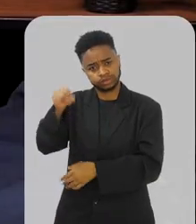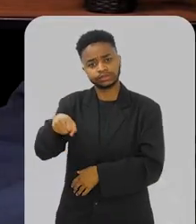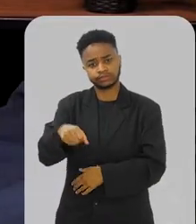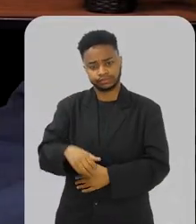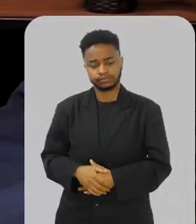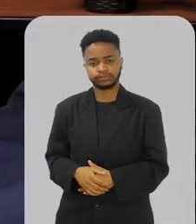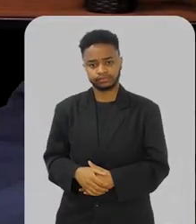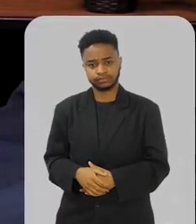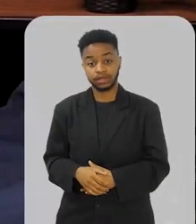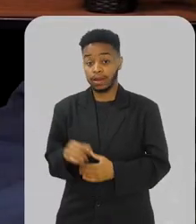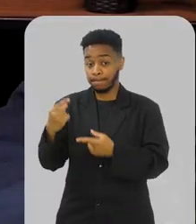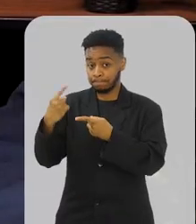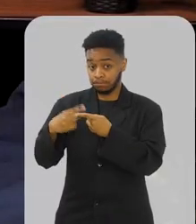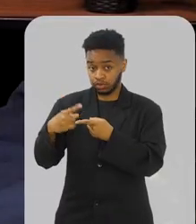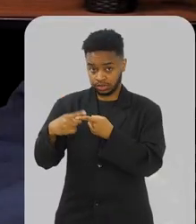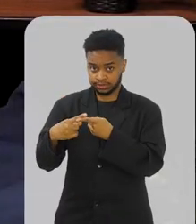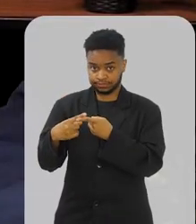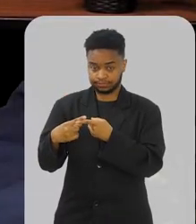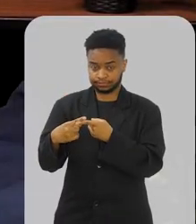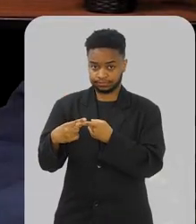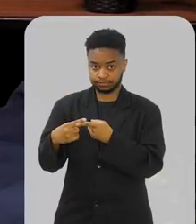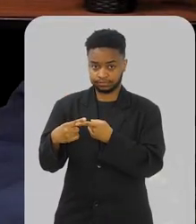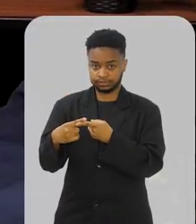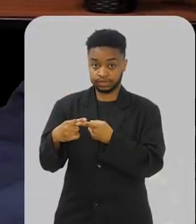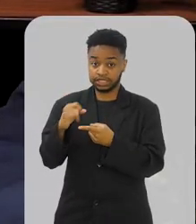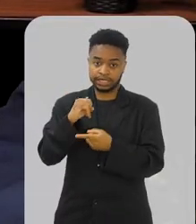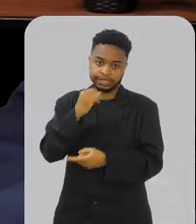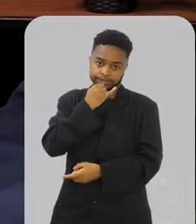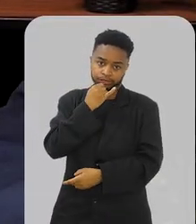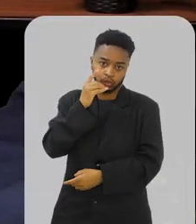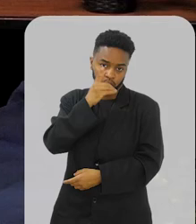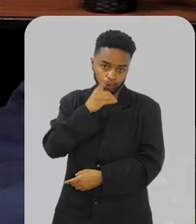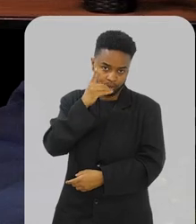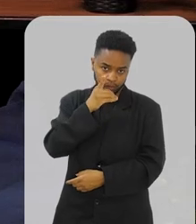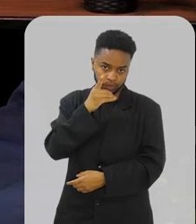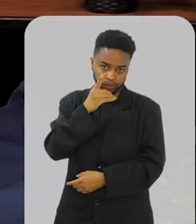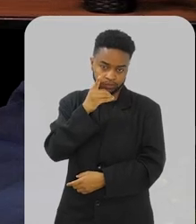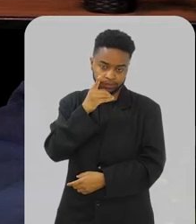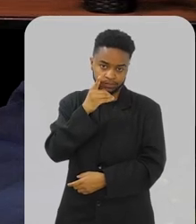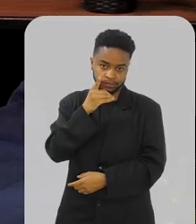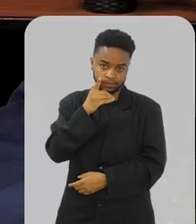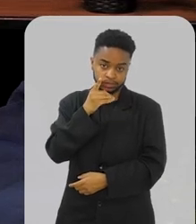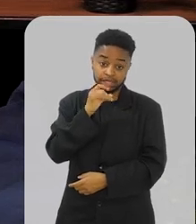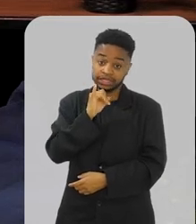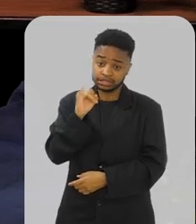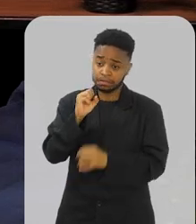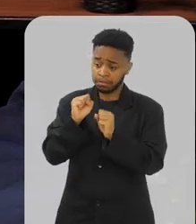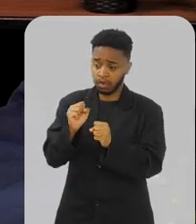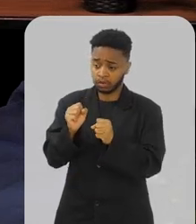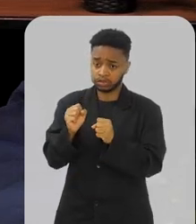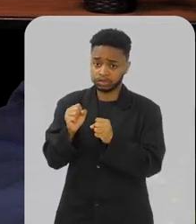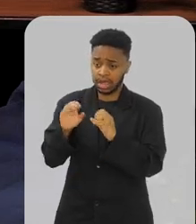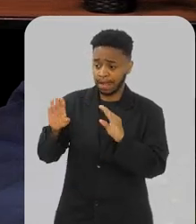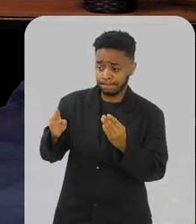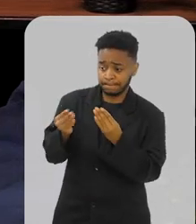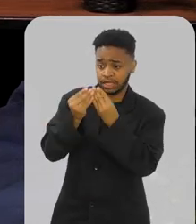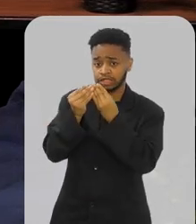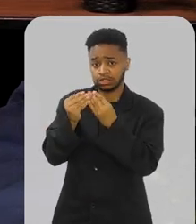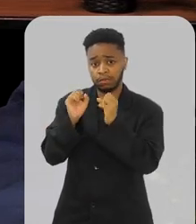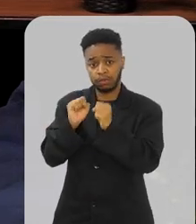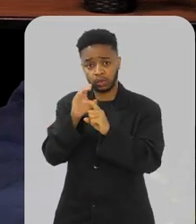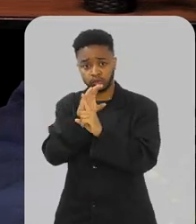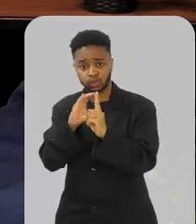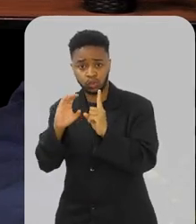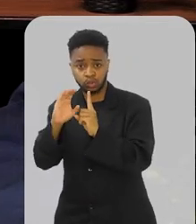intolerância pura. Por quê? Por mais que seja um domingo, se você pode ir para a missa, se você pode ir para o